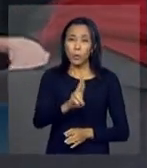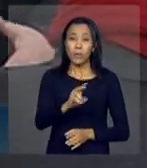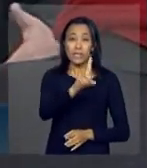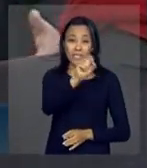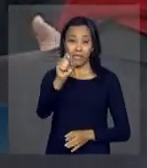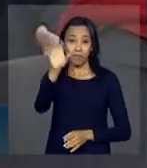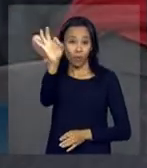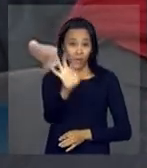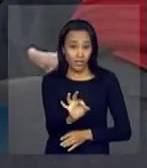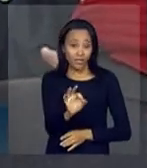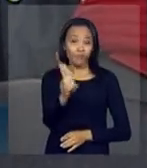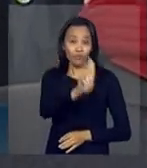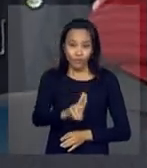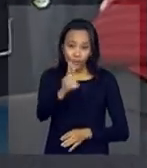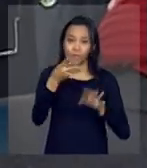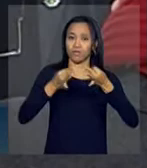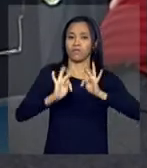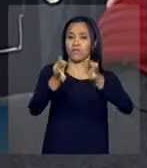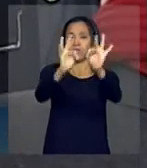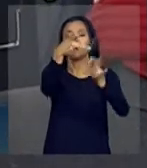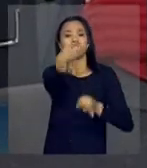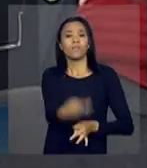nacional.